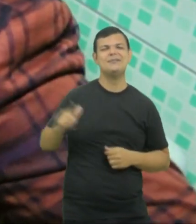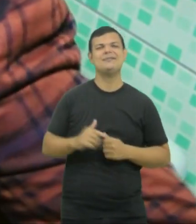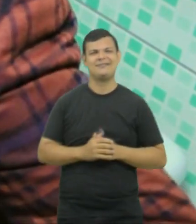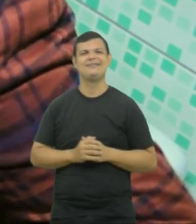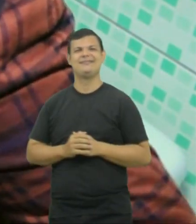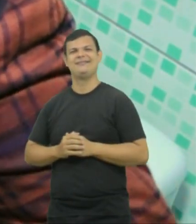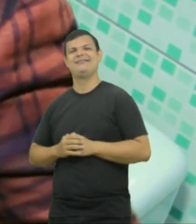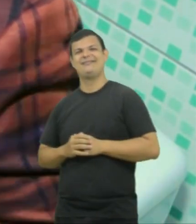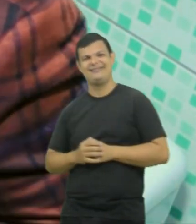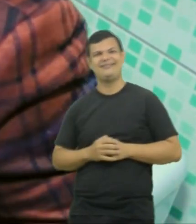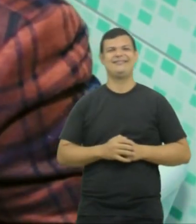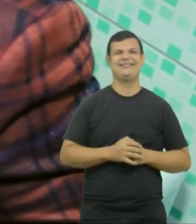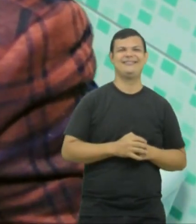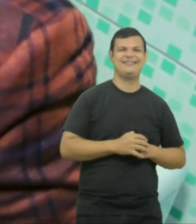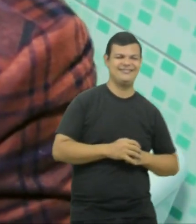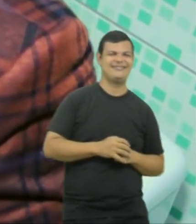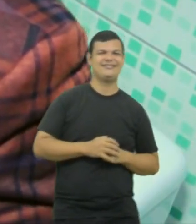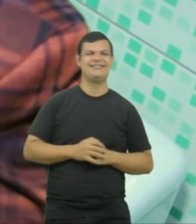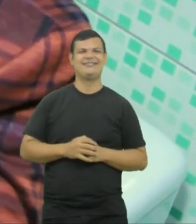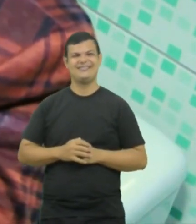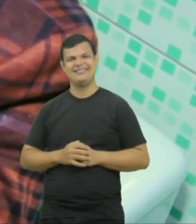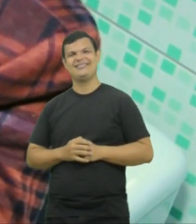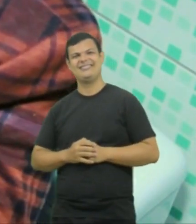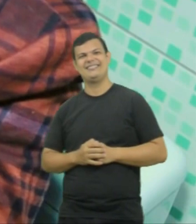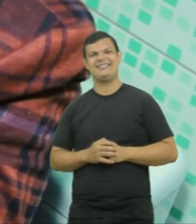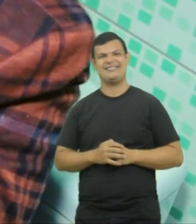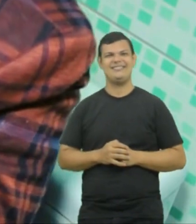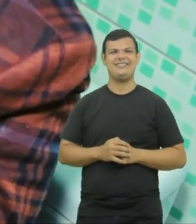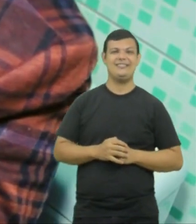interessa se machuca alguém,